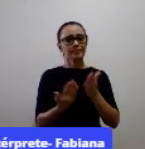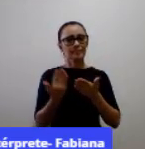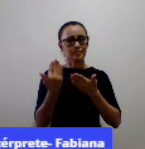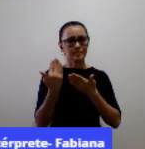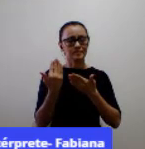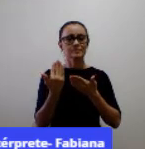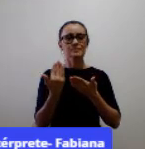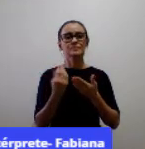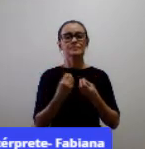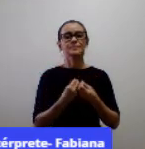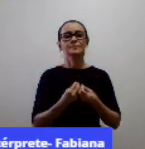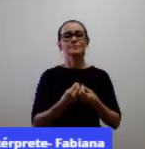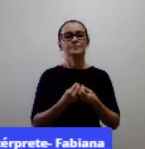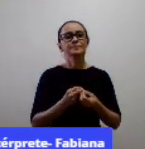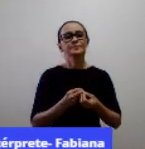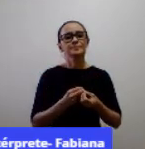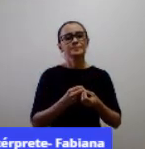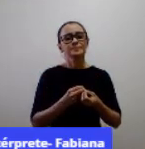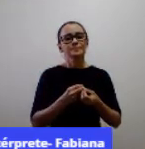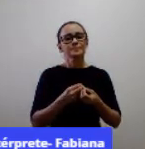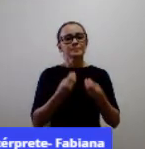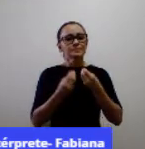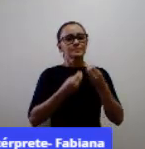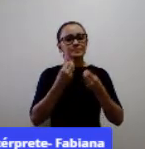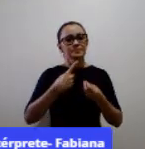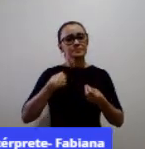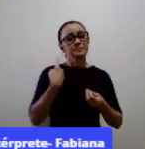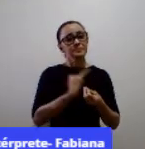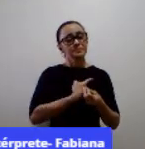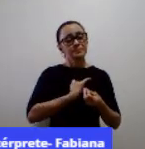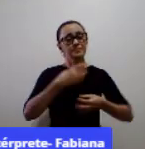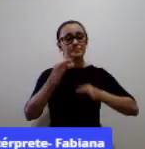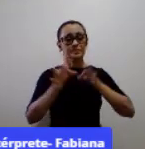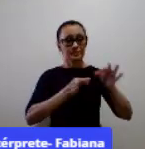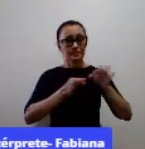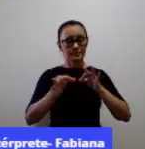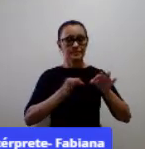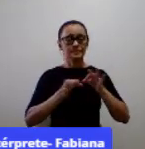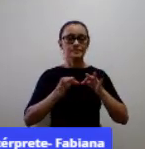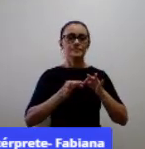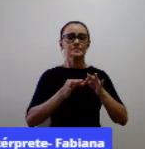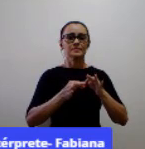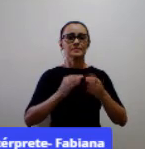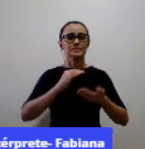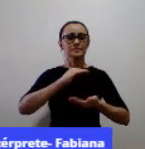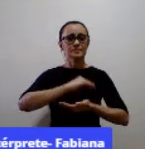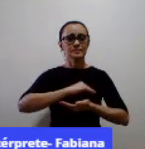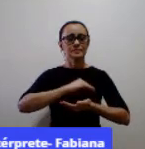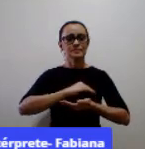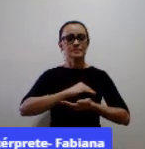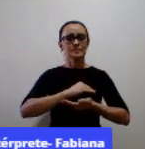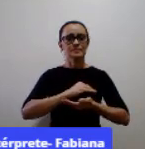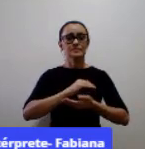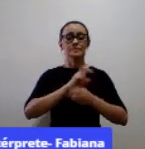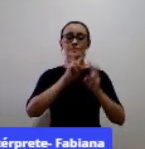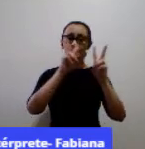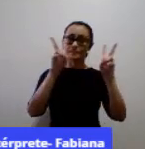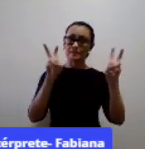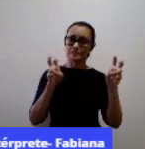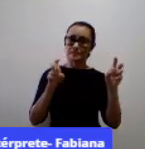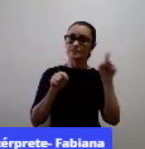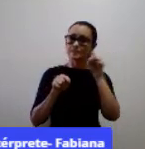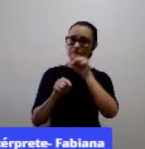instrumento elaborado por nós, da rede municipal, que intitulado Anamnese, onde existe